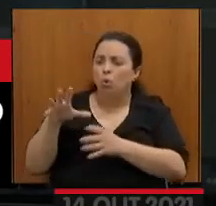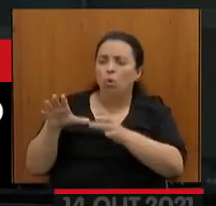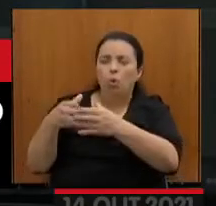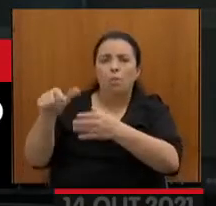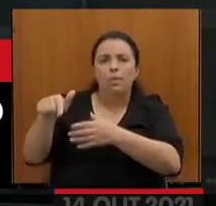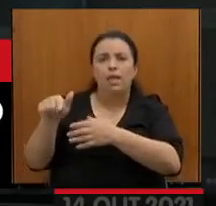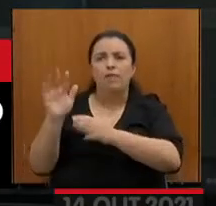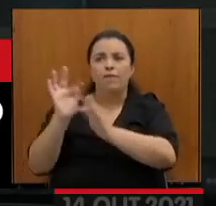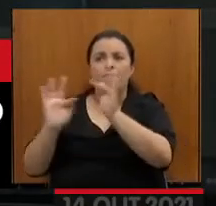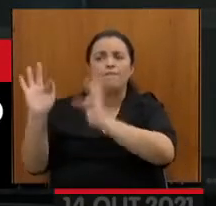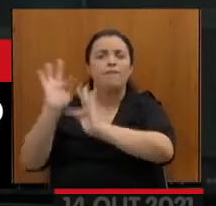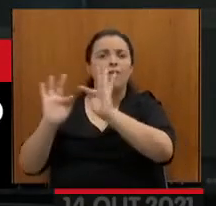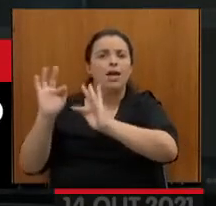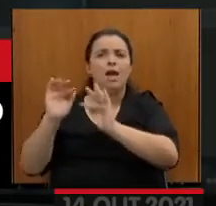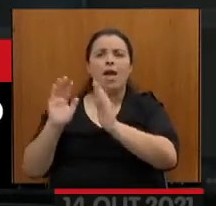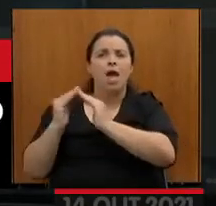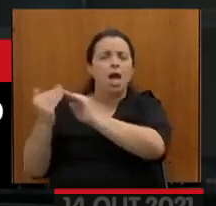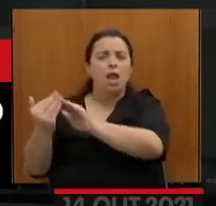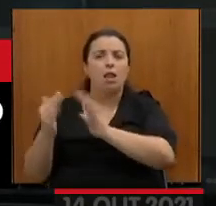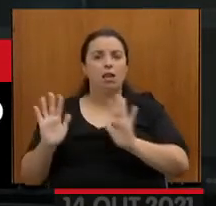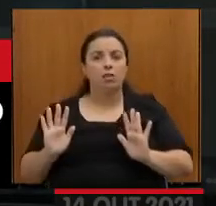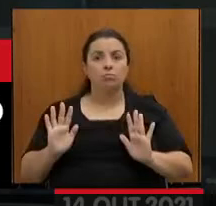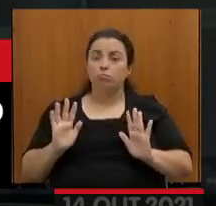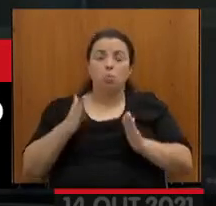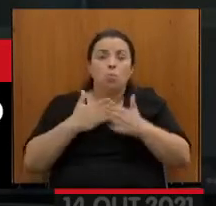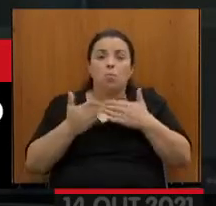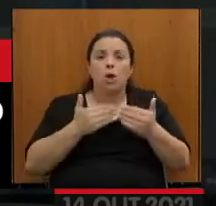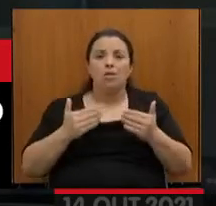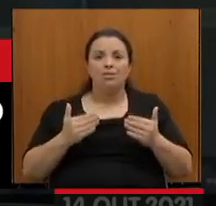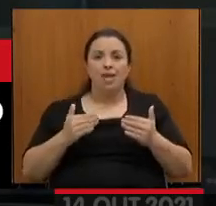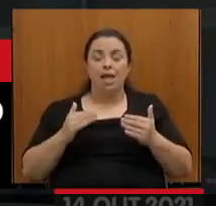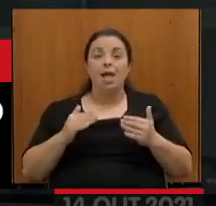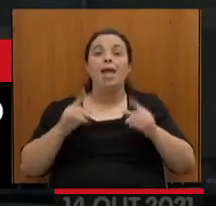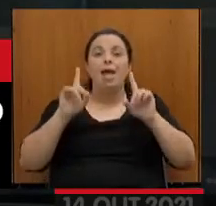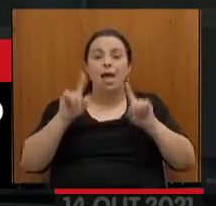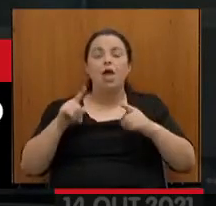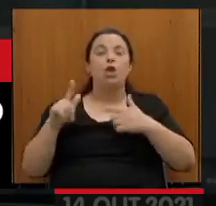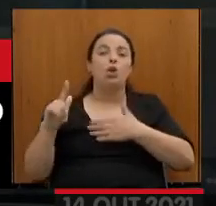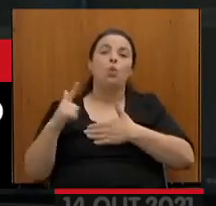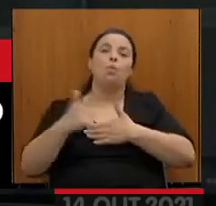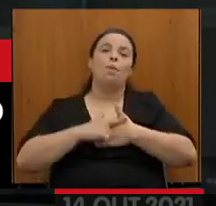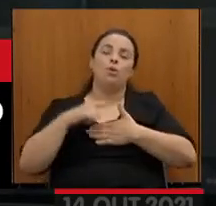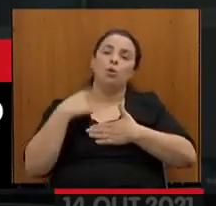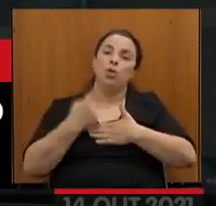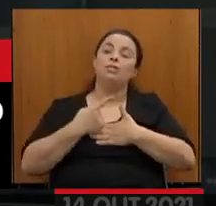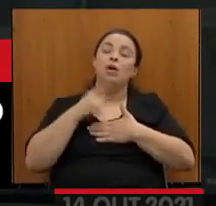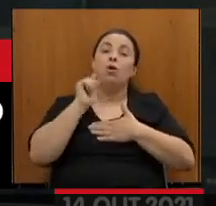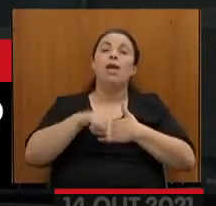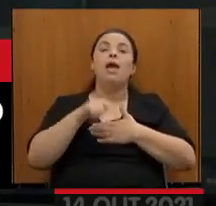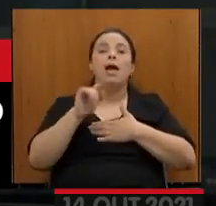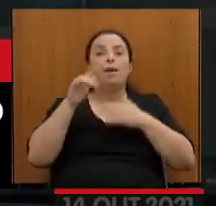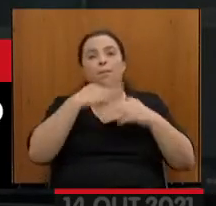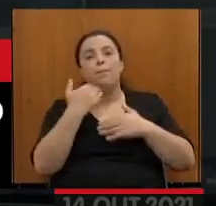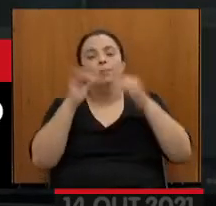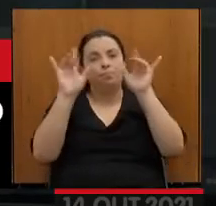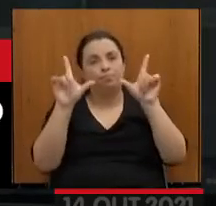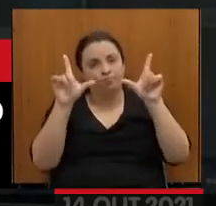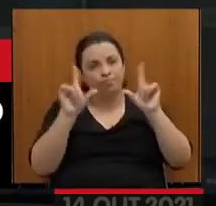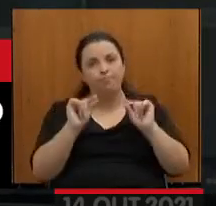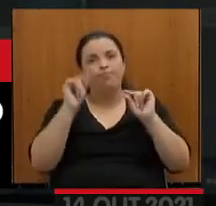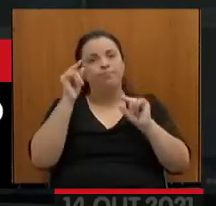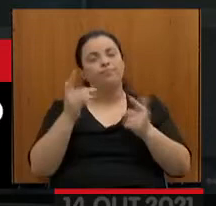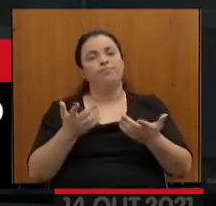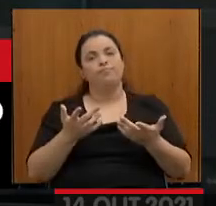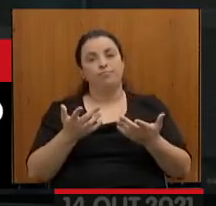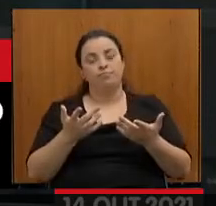nosso papel, né? E, infelizmente, para todos aqueles que acompanham esses dados anualmente, a